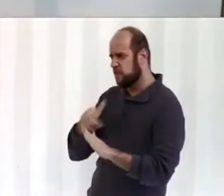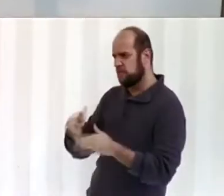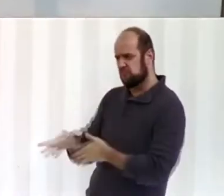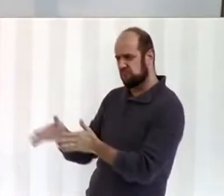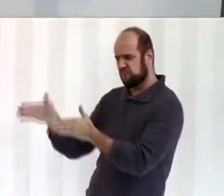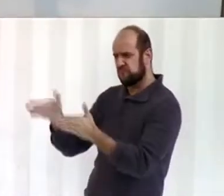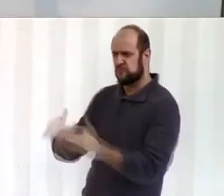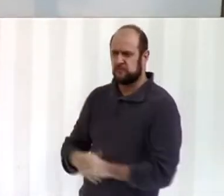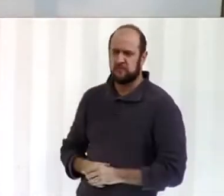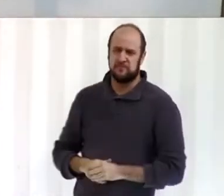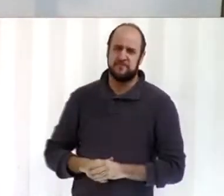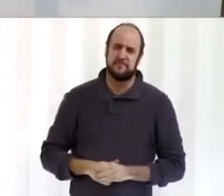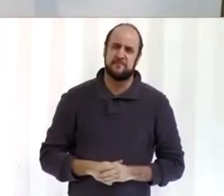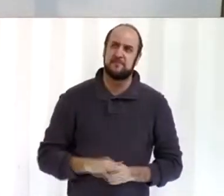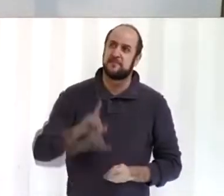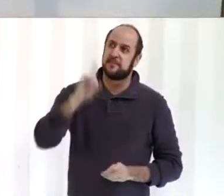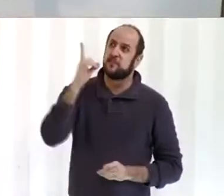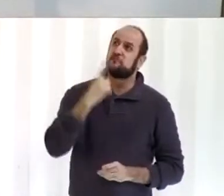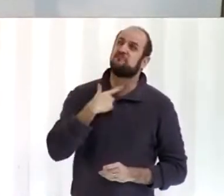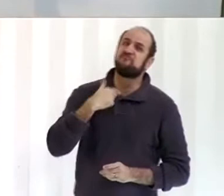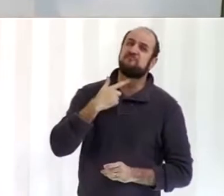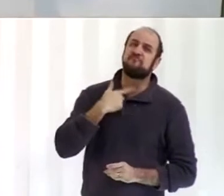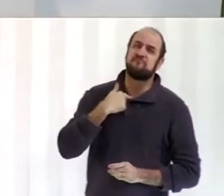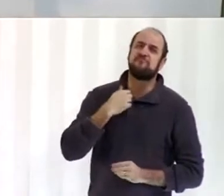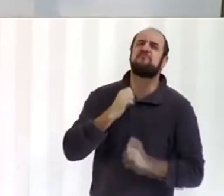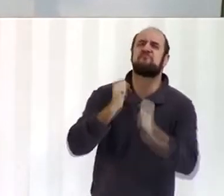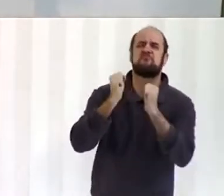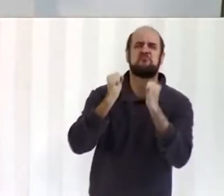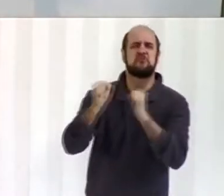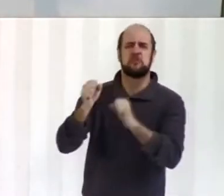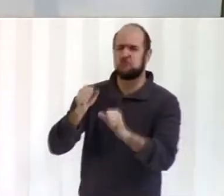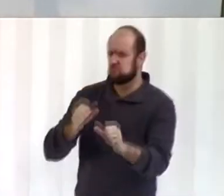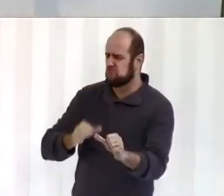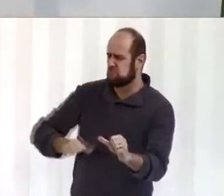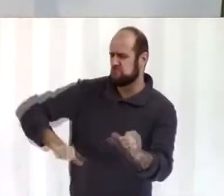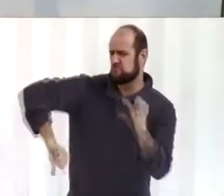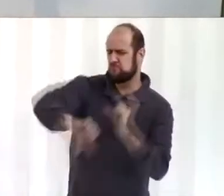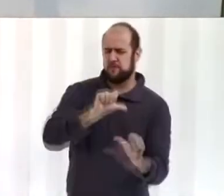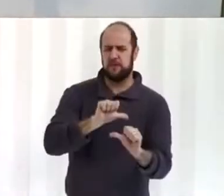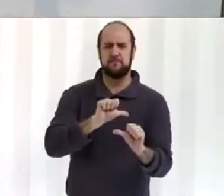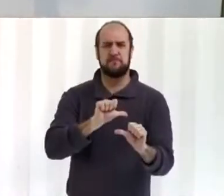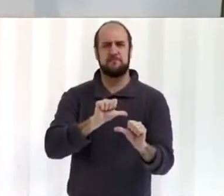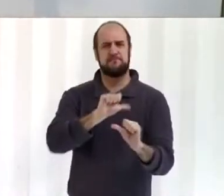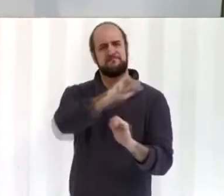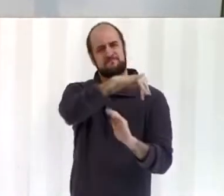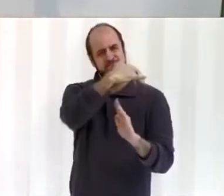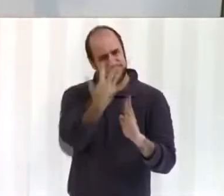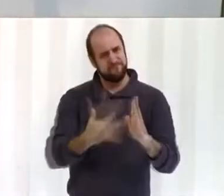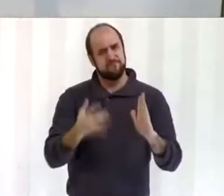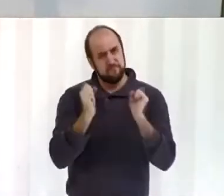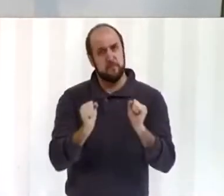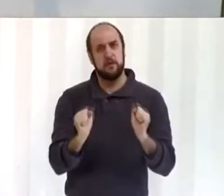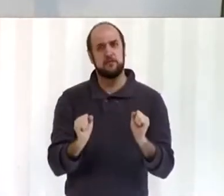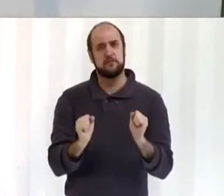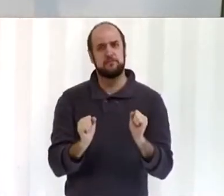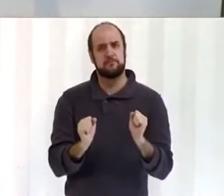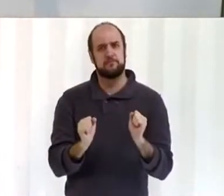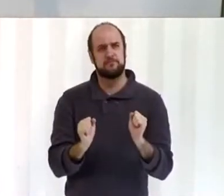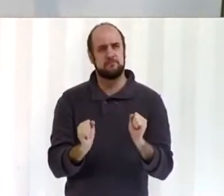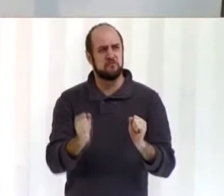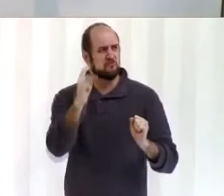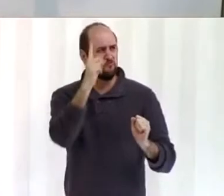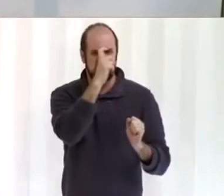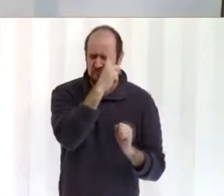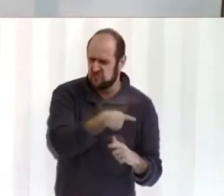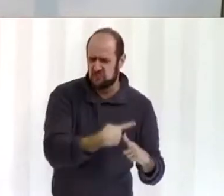querendo, Ele pode intervir em situações humanamente impossíveis, difíceis,